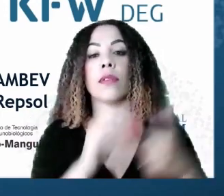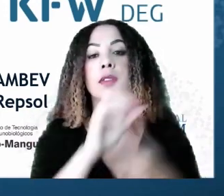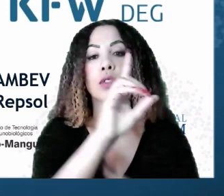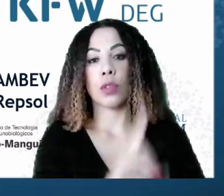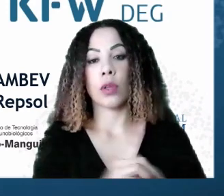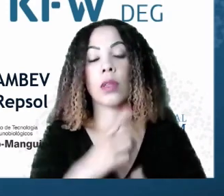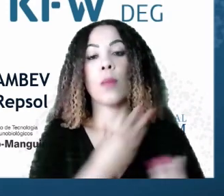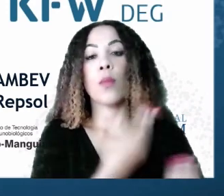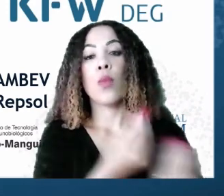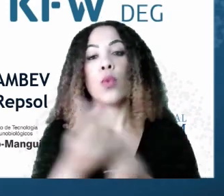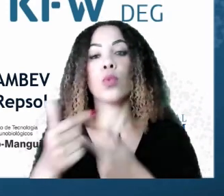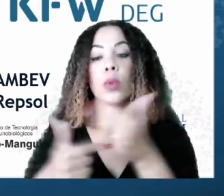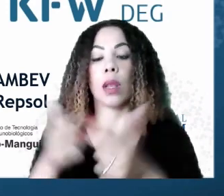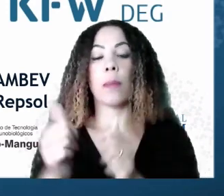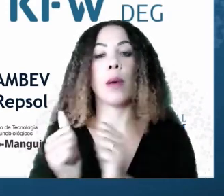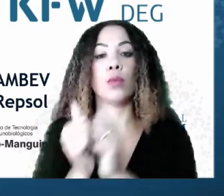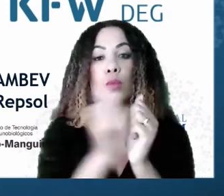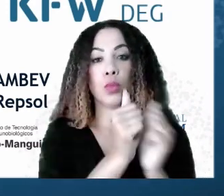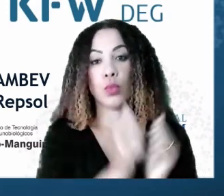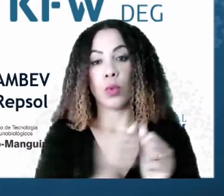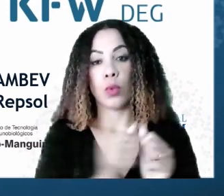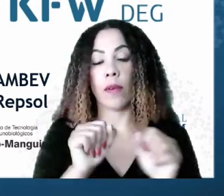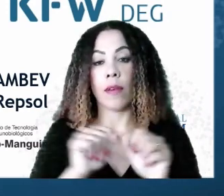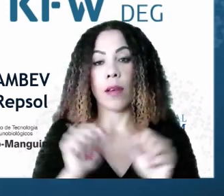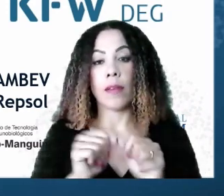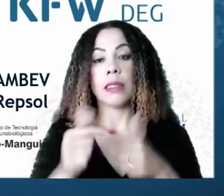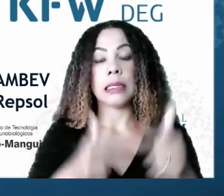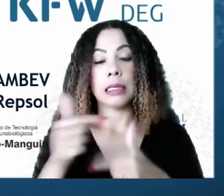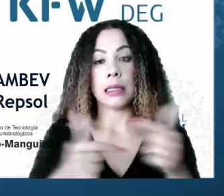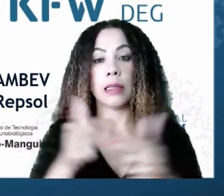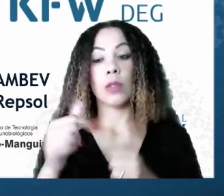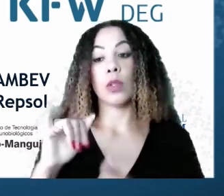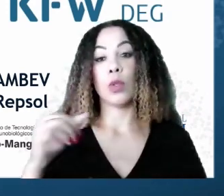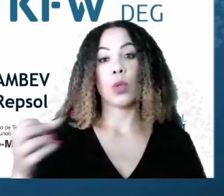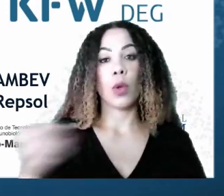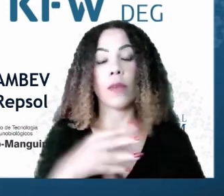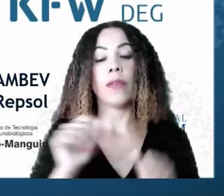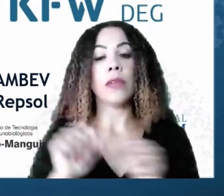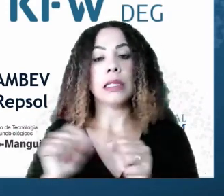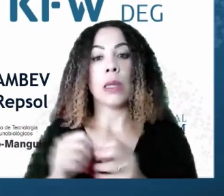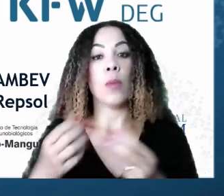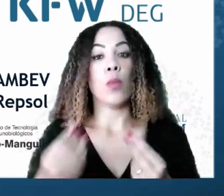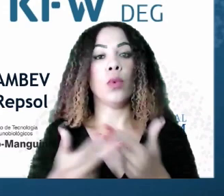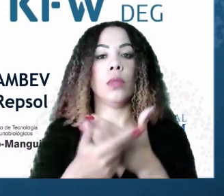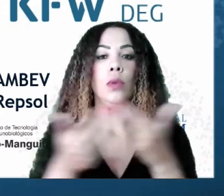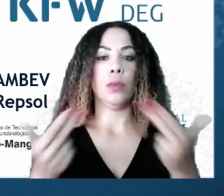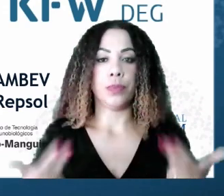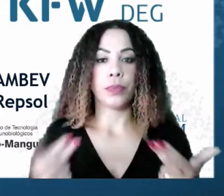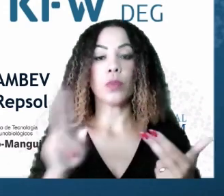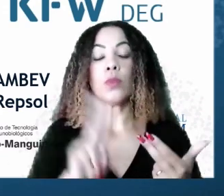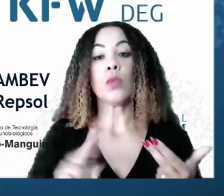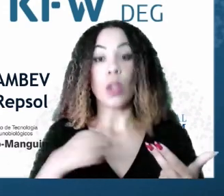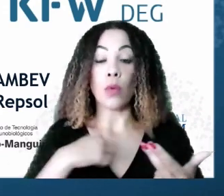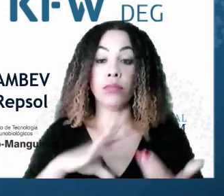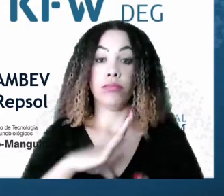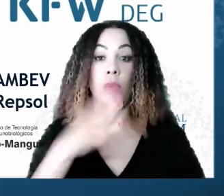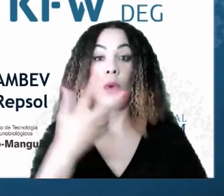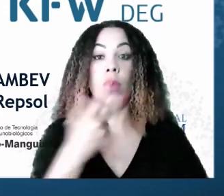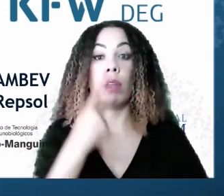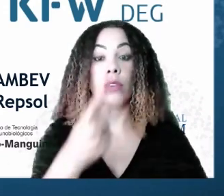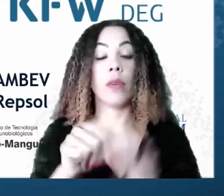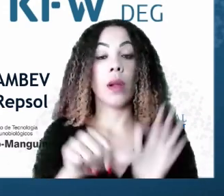trabalhos conjuntos sendo feitos, muitos trabalhos inovadores sendo feitos. Ouso dizer que pela primeira vez